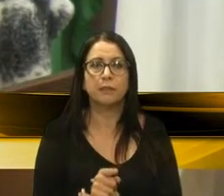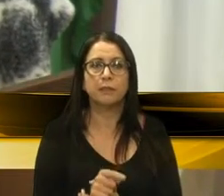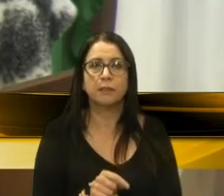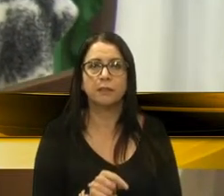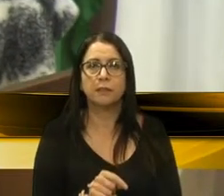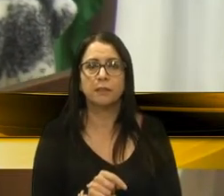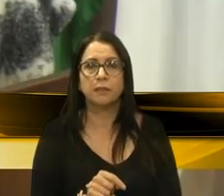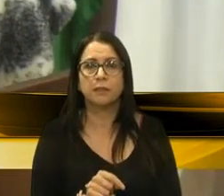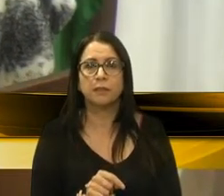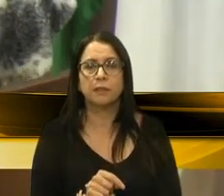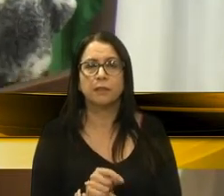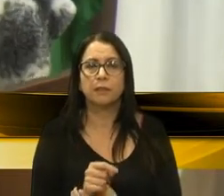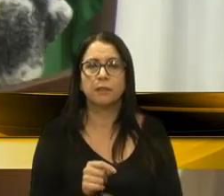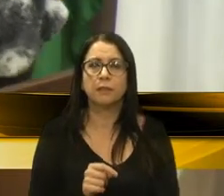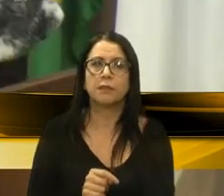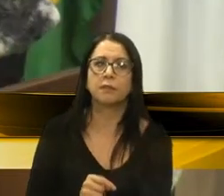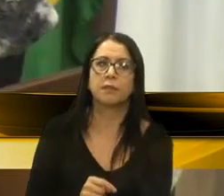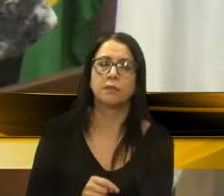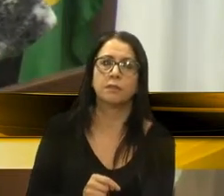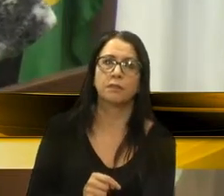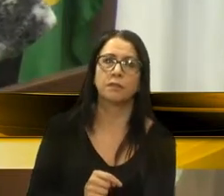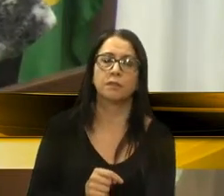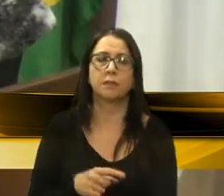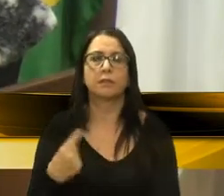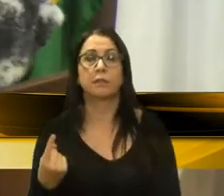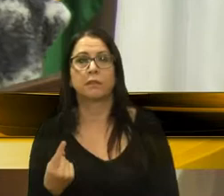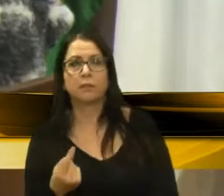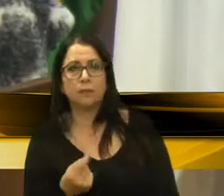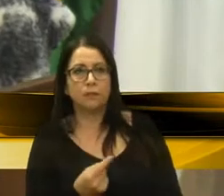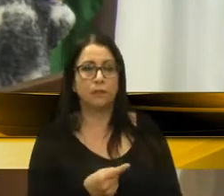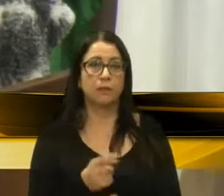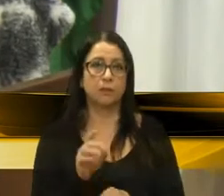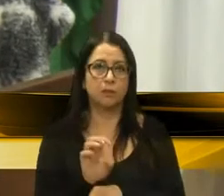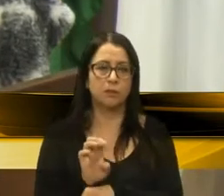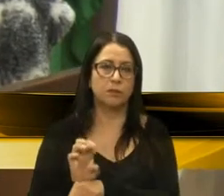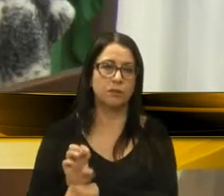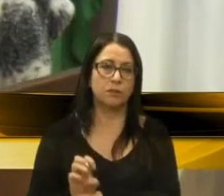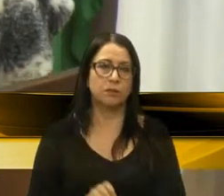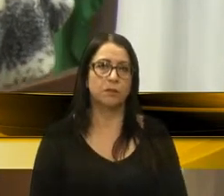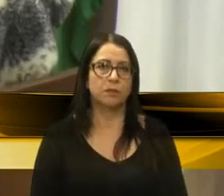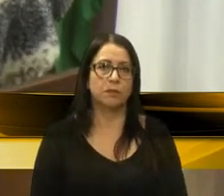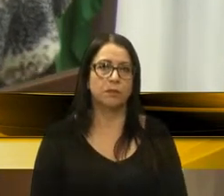tivéssemos em Caxias um centro administrativo do Estado.